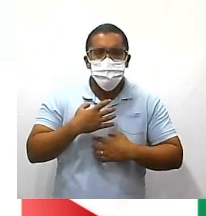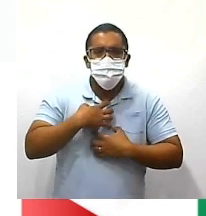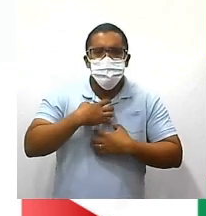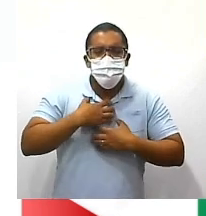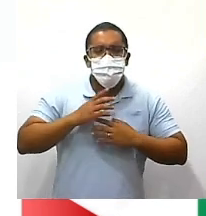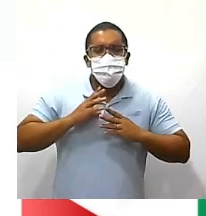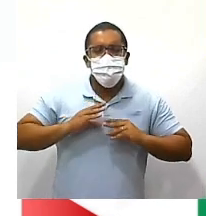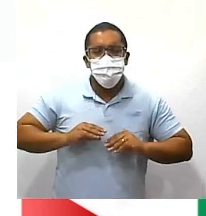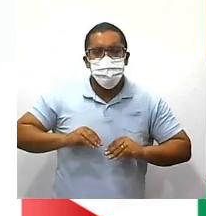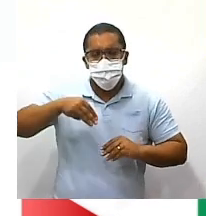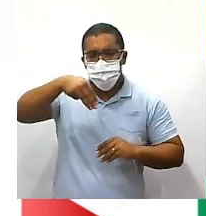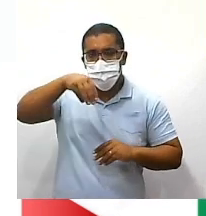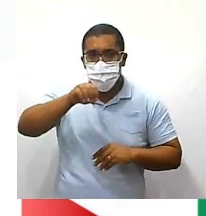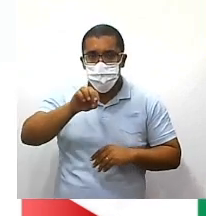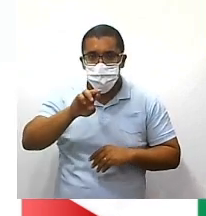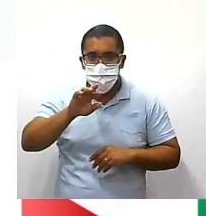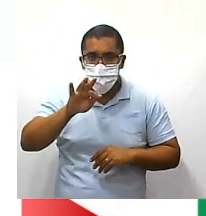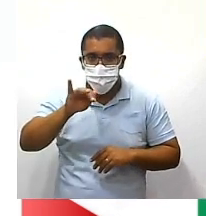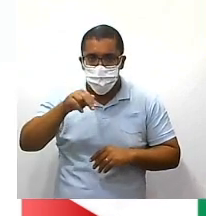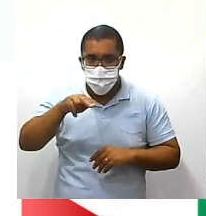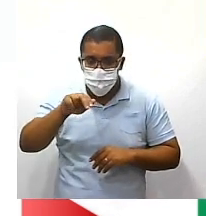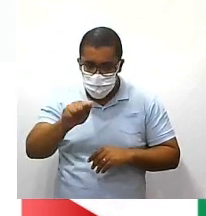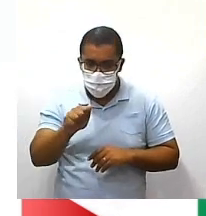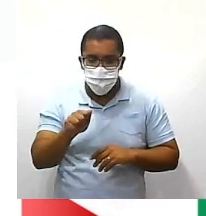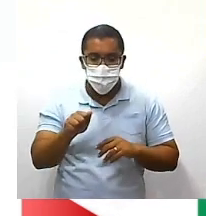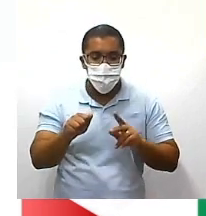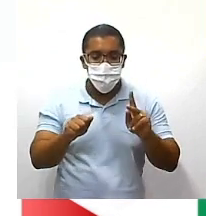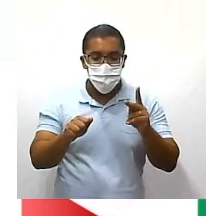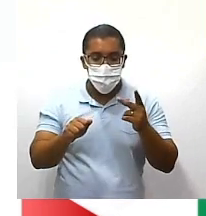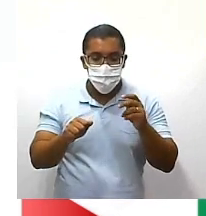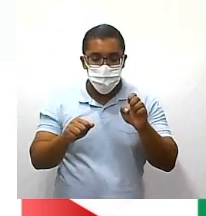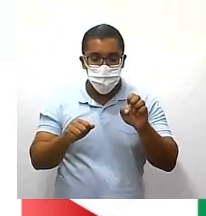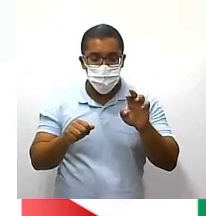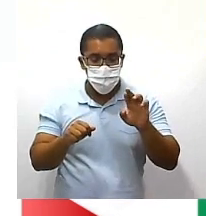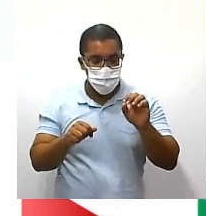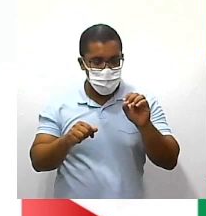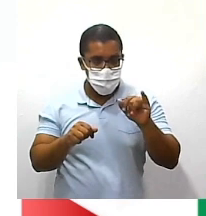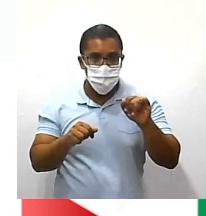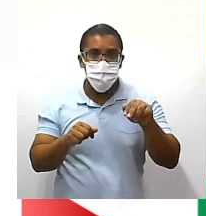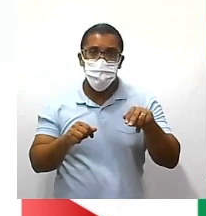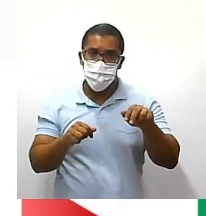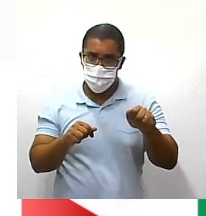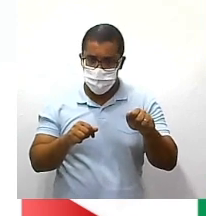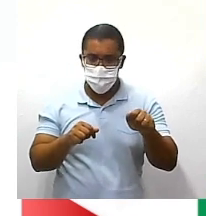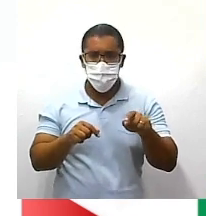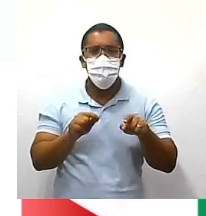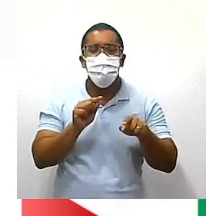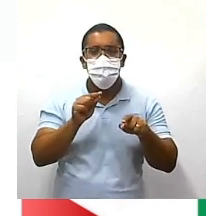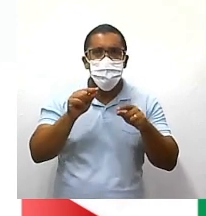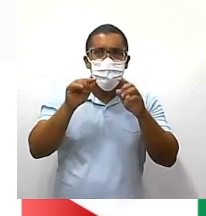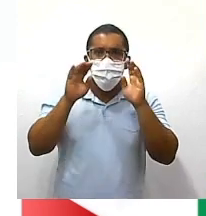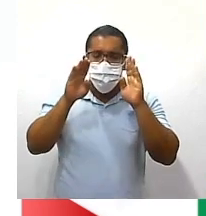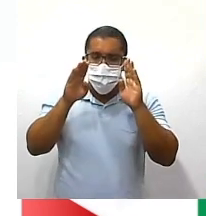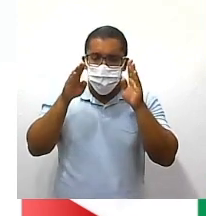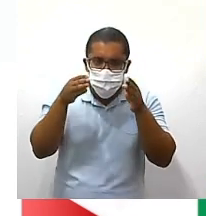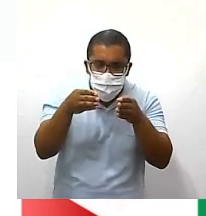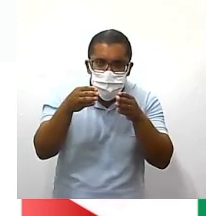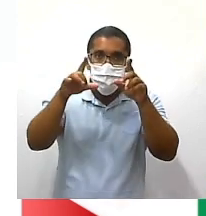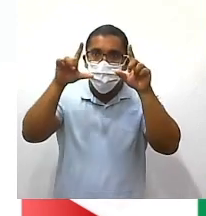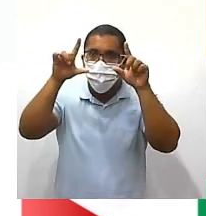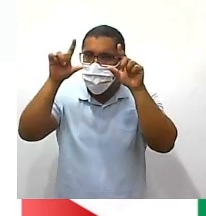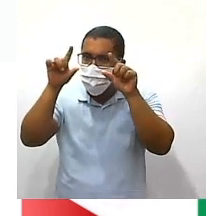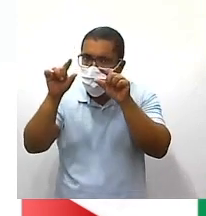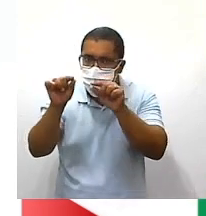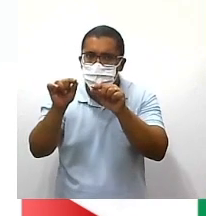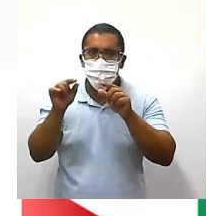e heroína. Essas substâncias diminuem a atenção, também a concentração e a